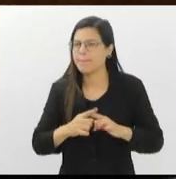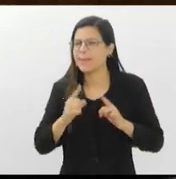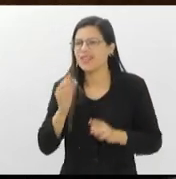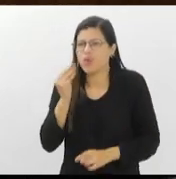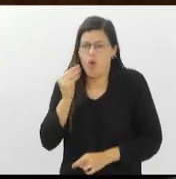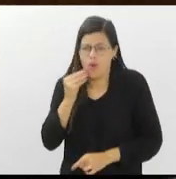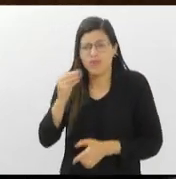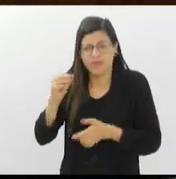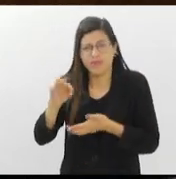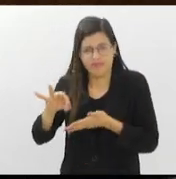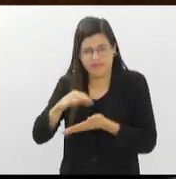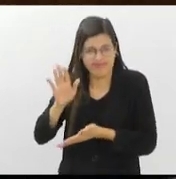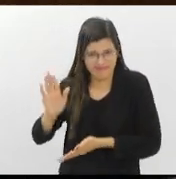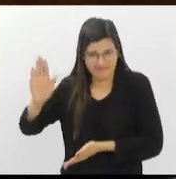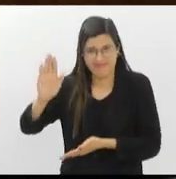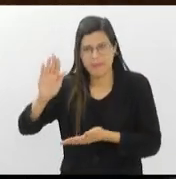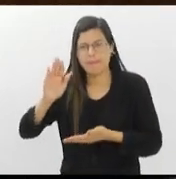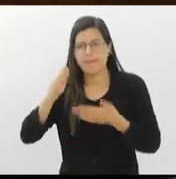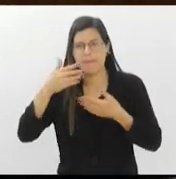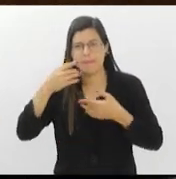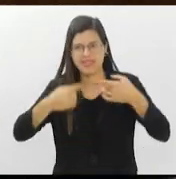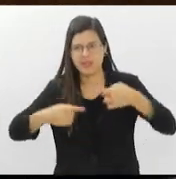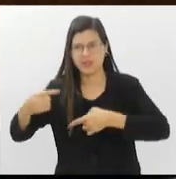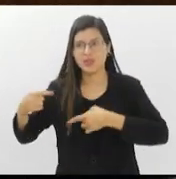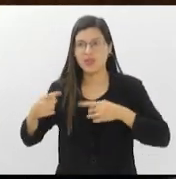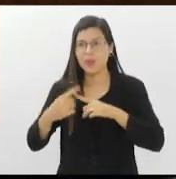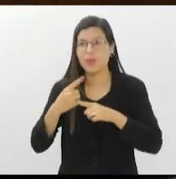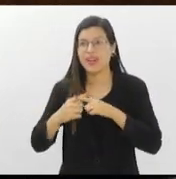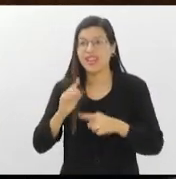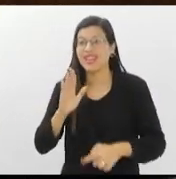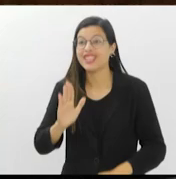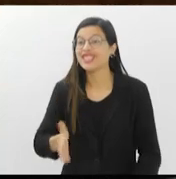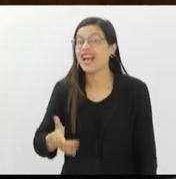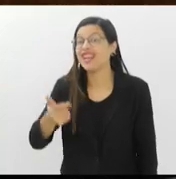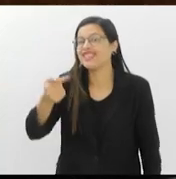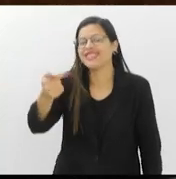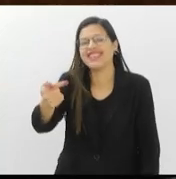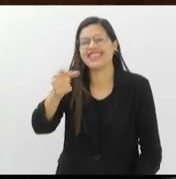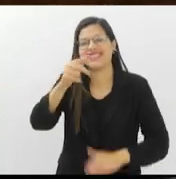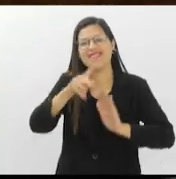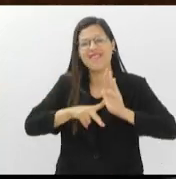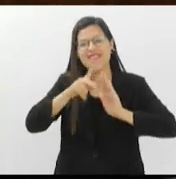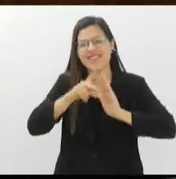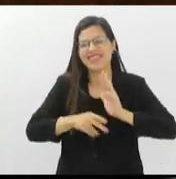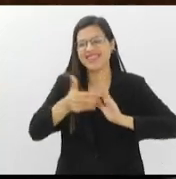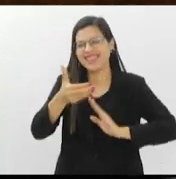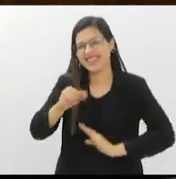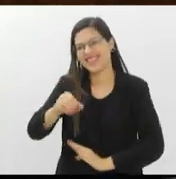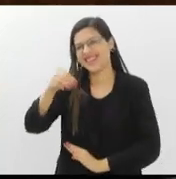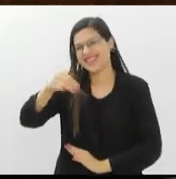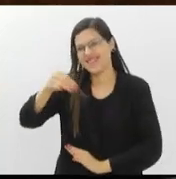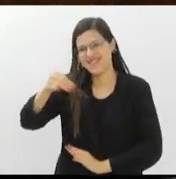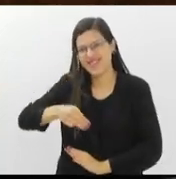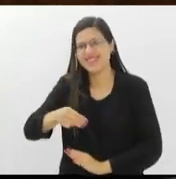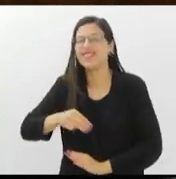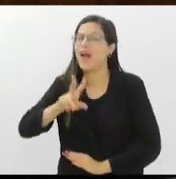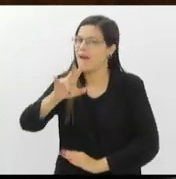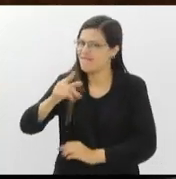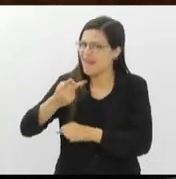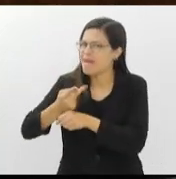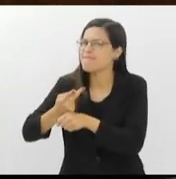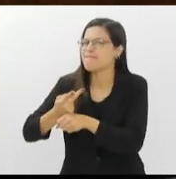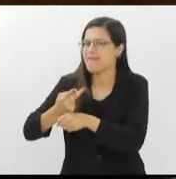vou me inscrever, até porque Vossa Excelência já está no sétimo projeto, em 10 minutos vai ganhar um prêmio de